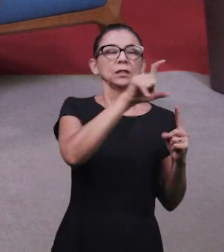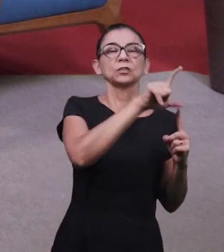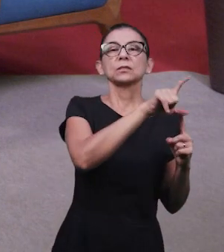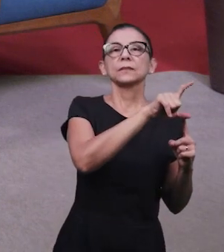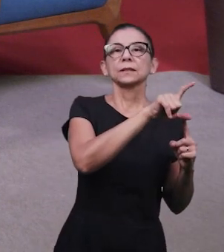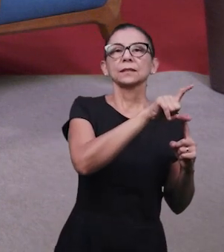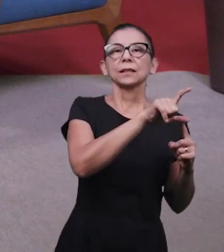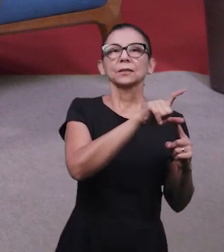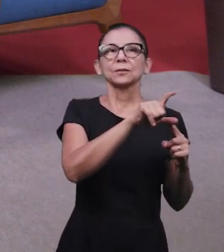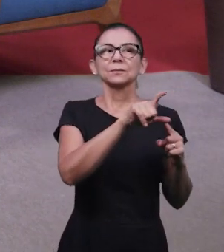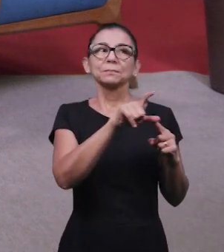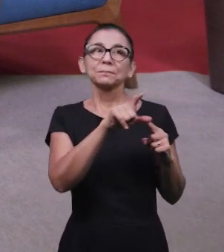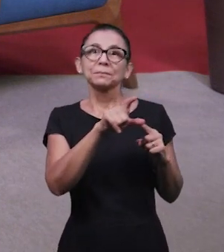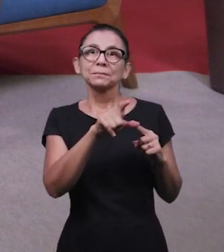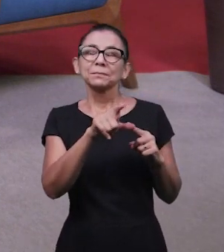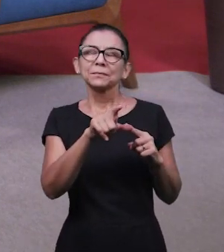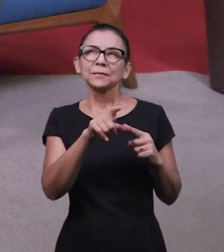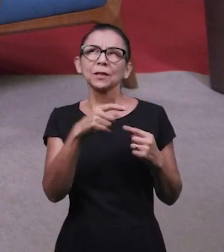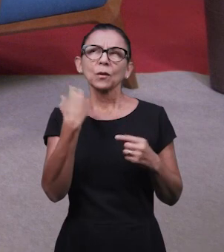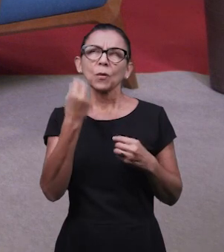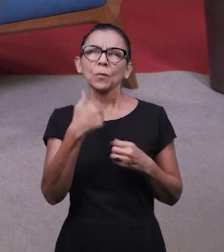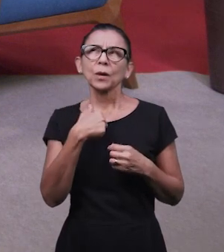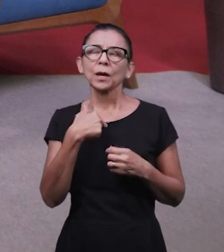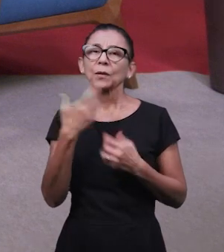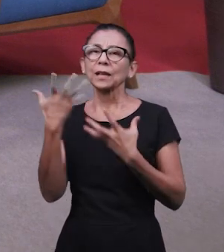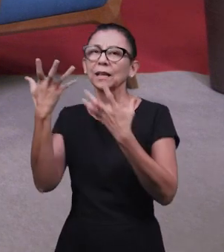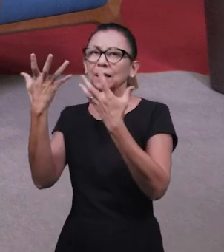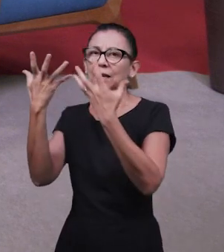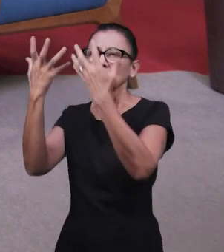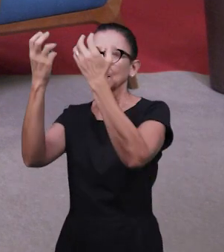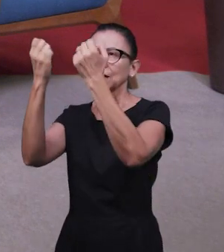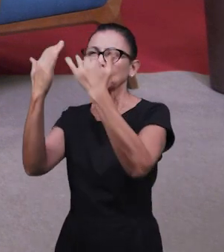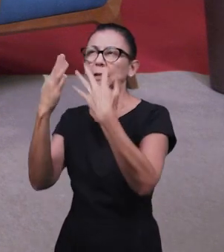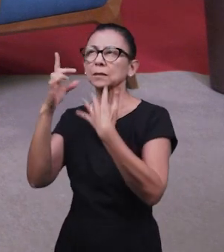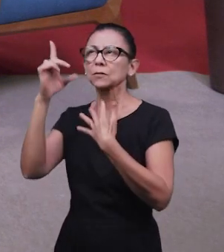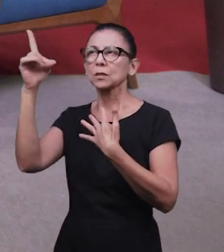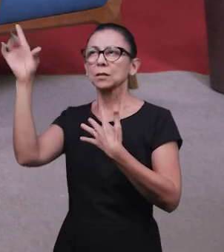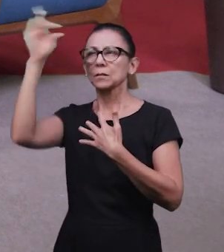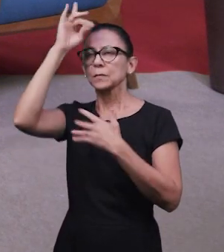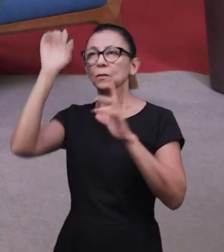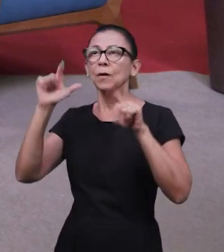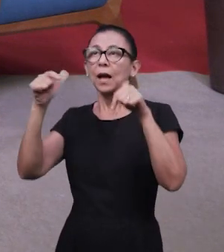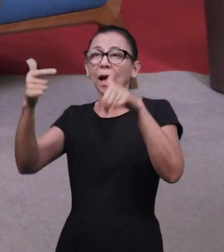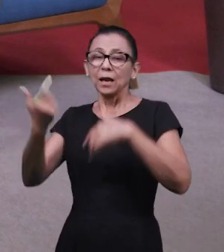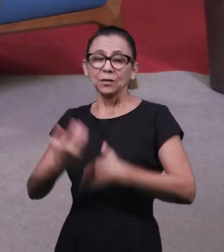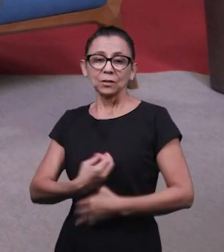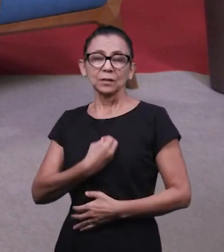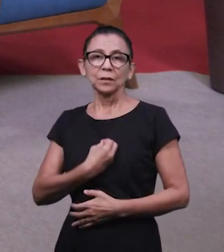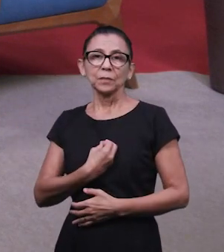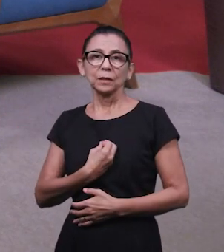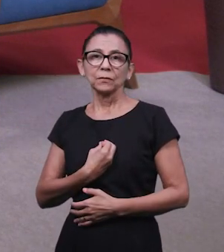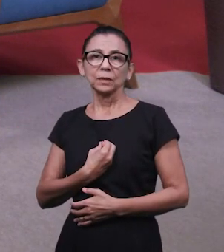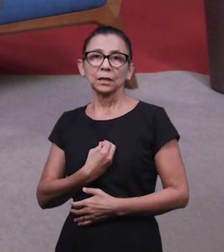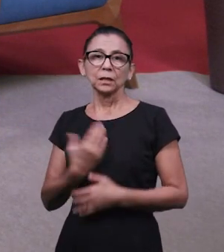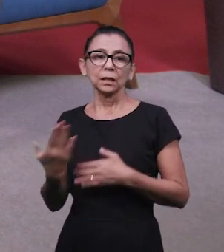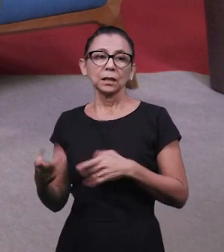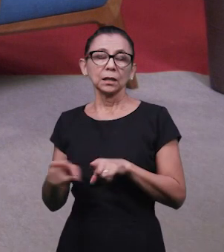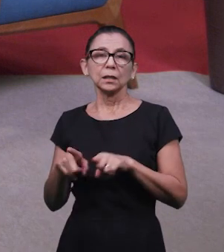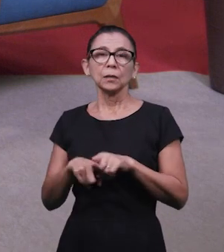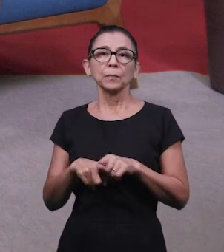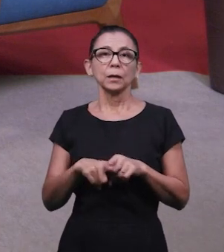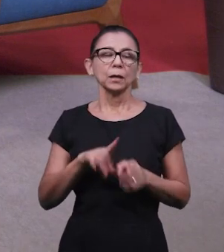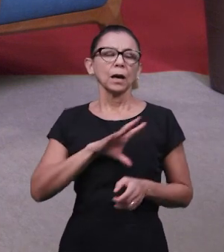o mundo é uma espécie de um consórcio entre a carne o adversário. e o